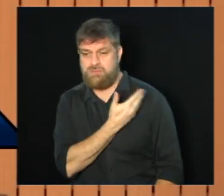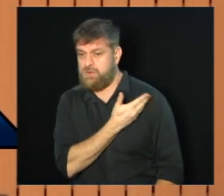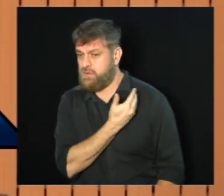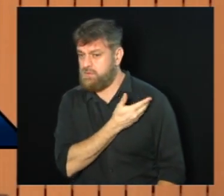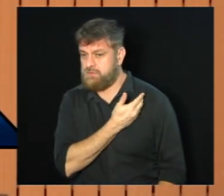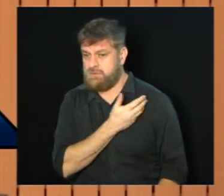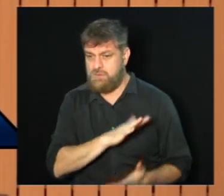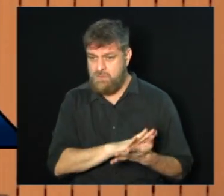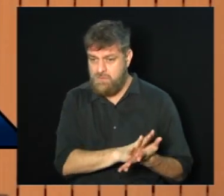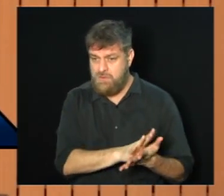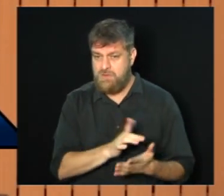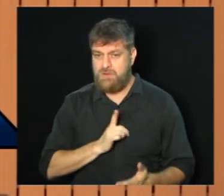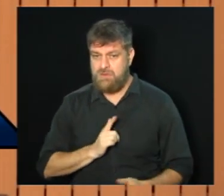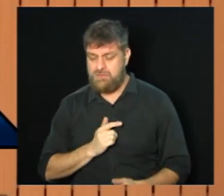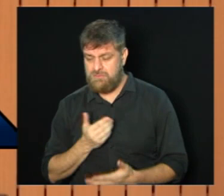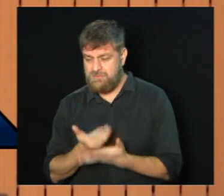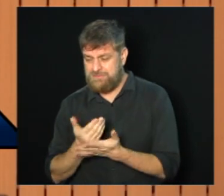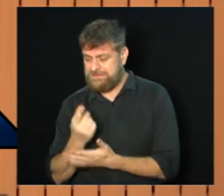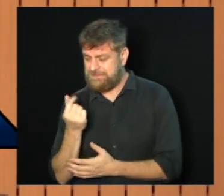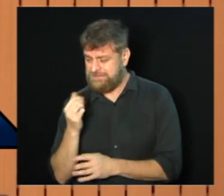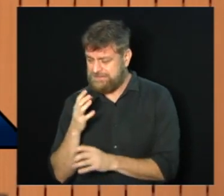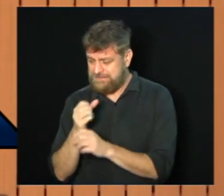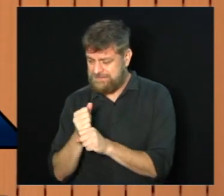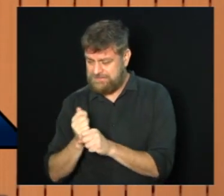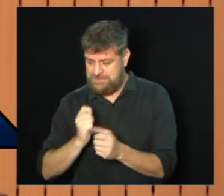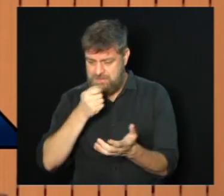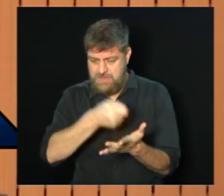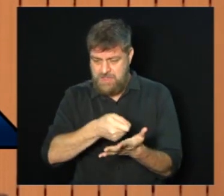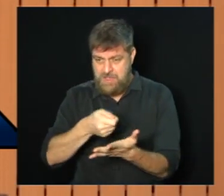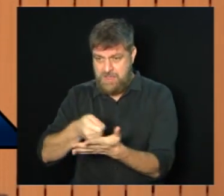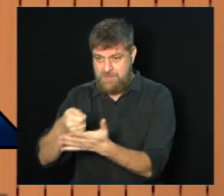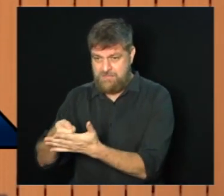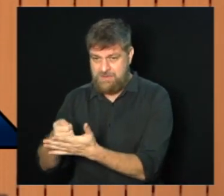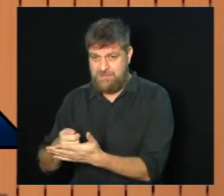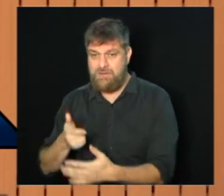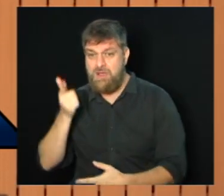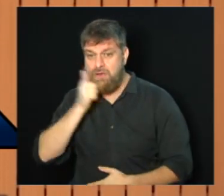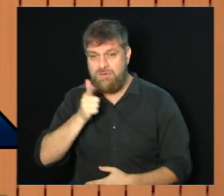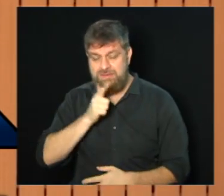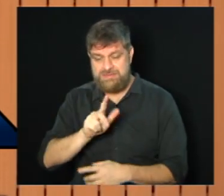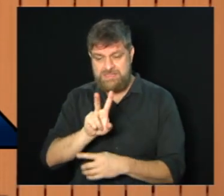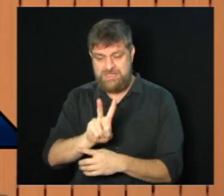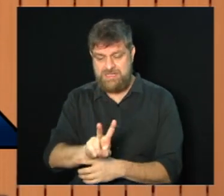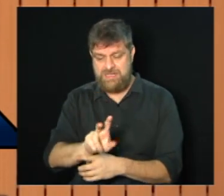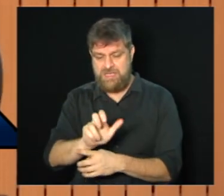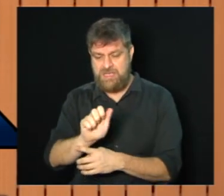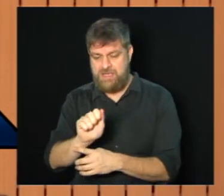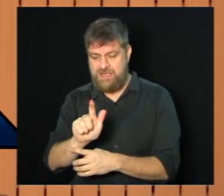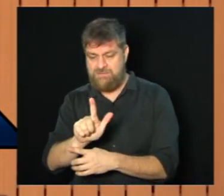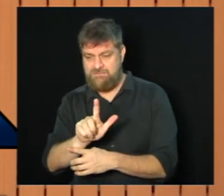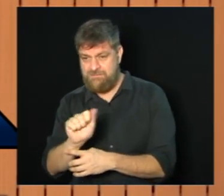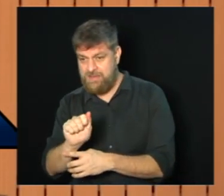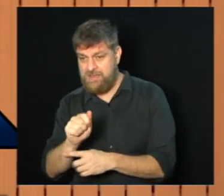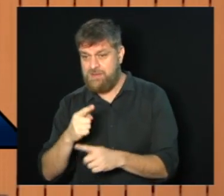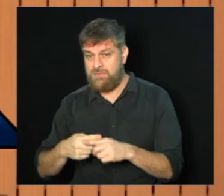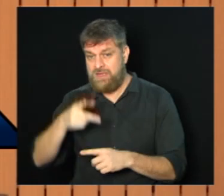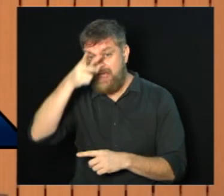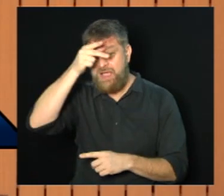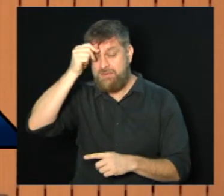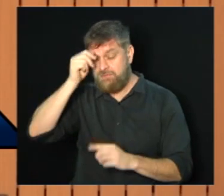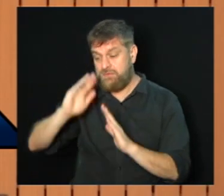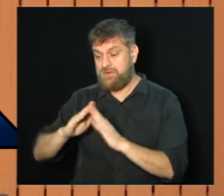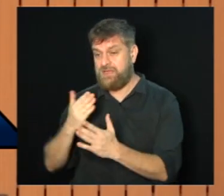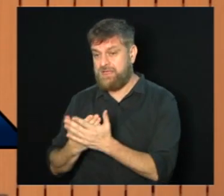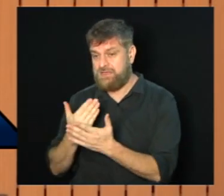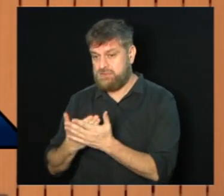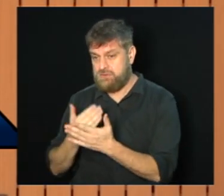valores levantados e estudados que vão ser pagos para as vagas, porque a prefeitura vai pagar a escola e vai comprar